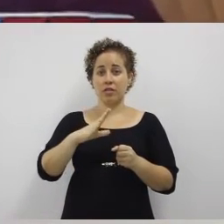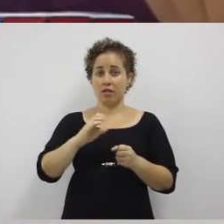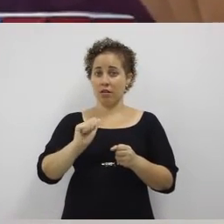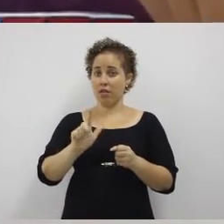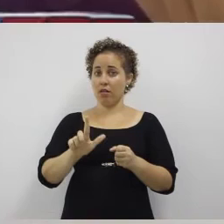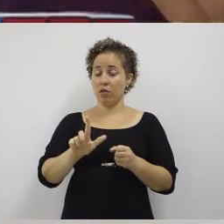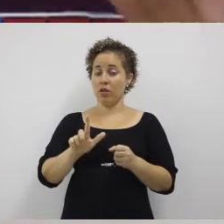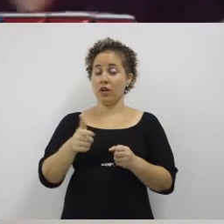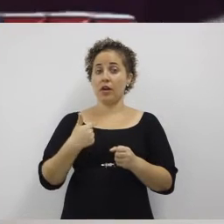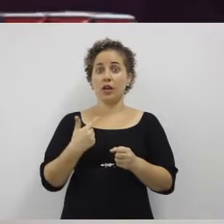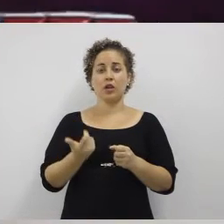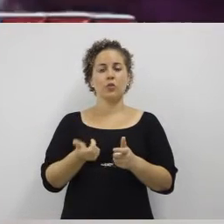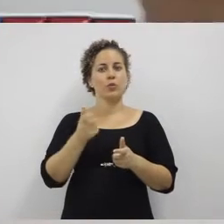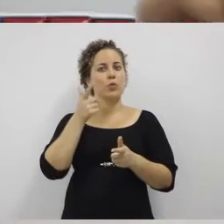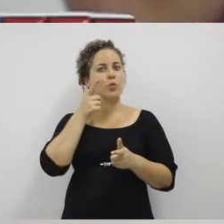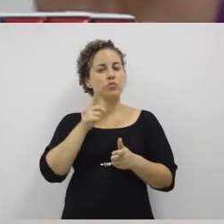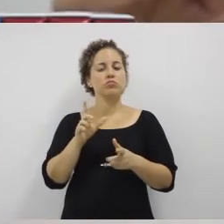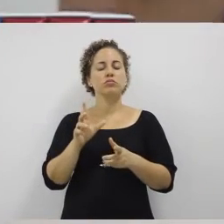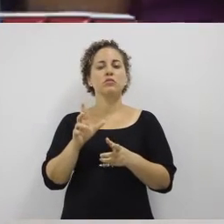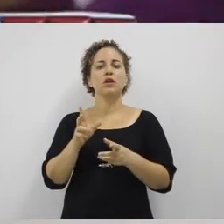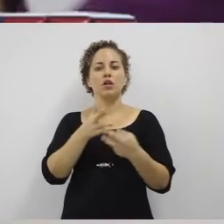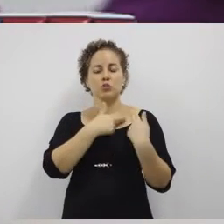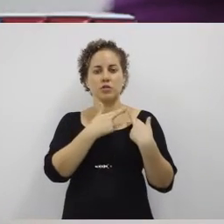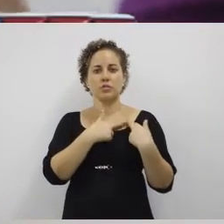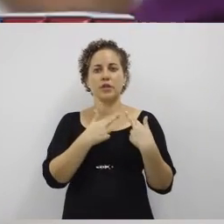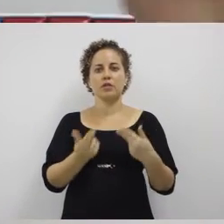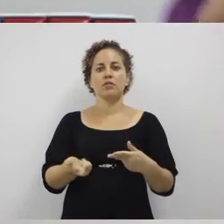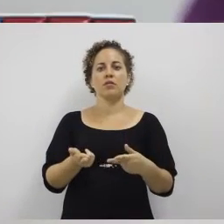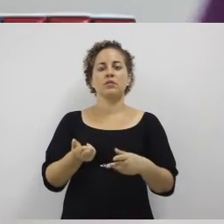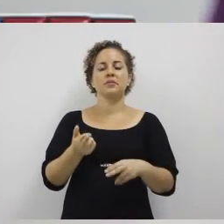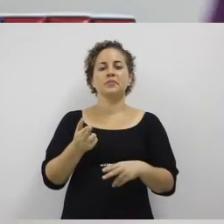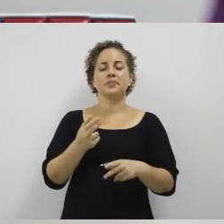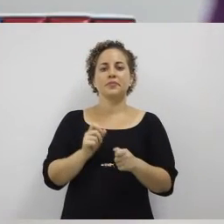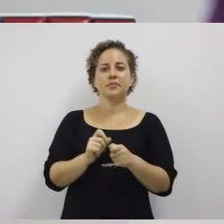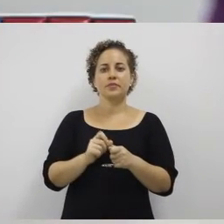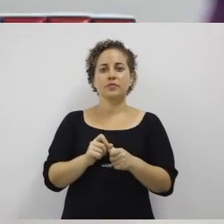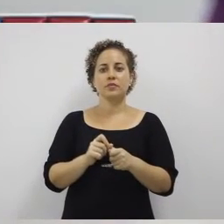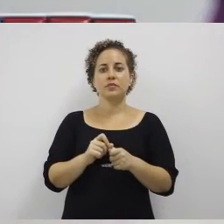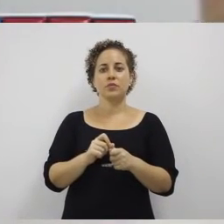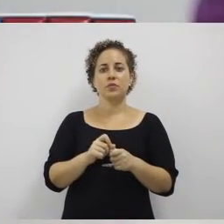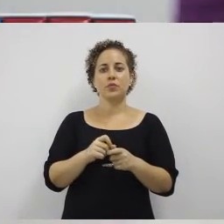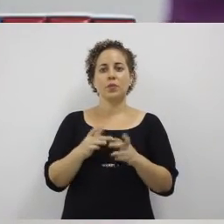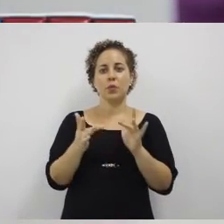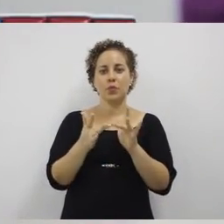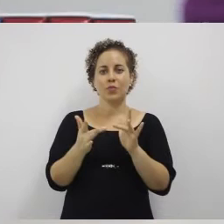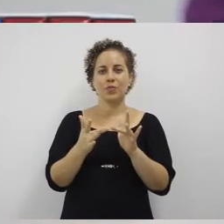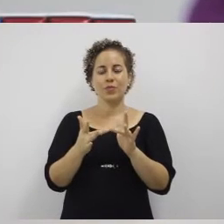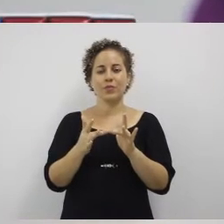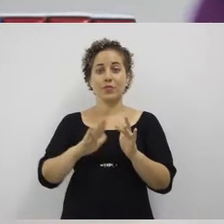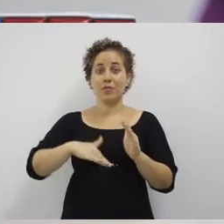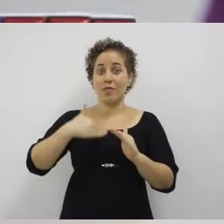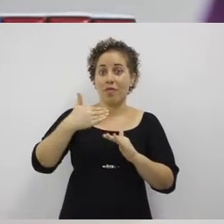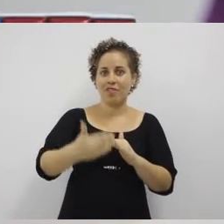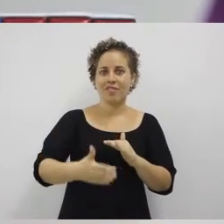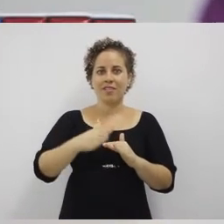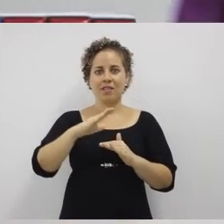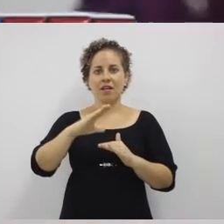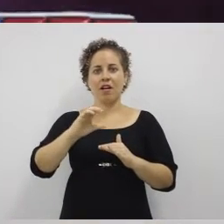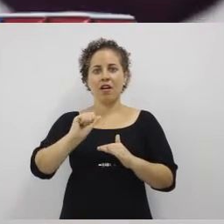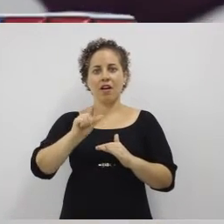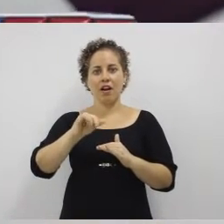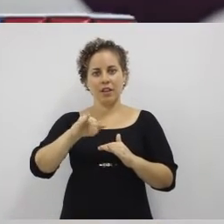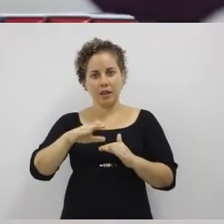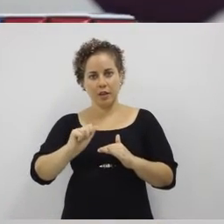passei a abraçar algumas atividades que antes eram feitas por um elo à frente da cadeia. Por acaso, se eu